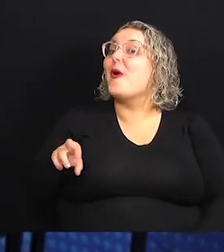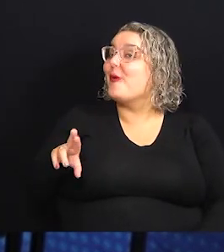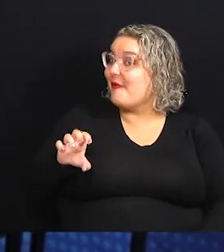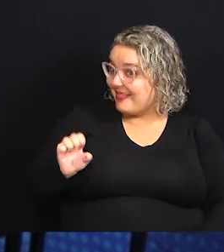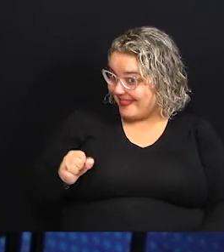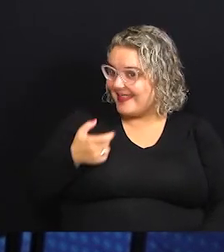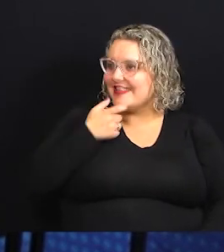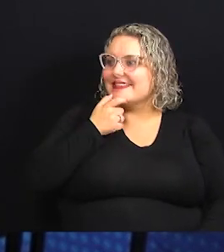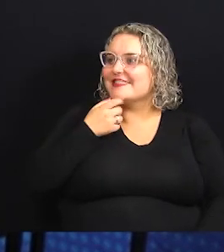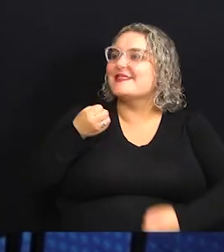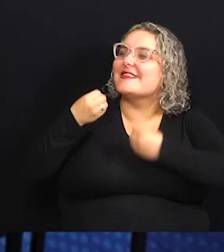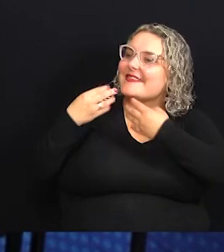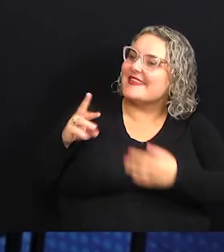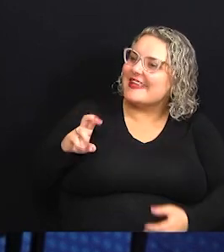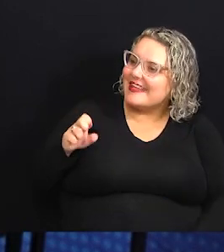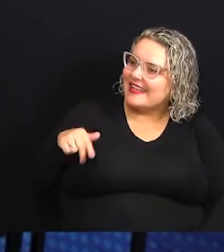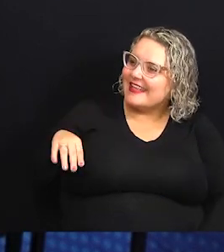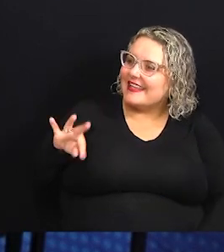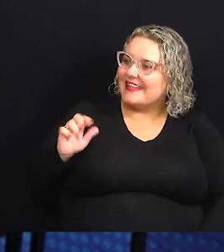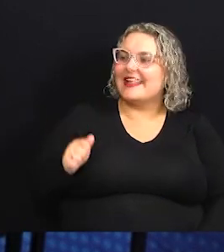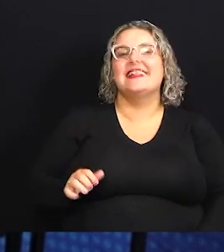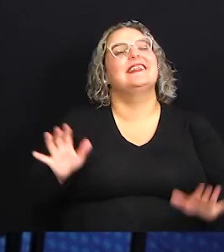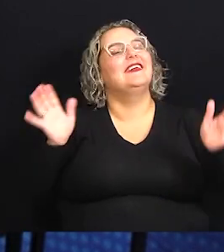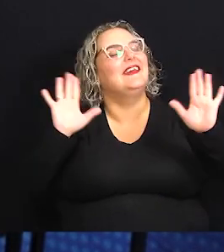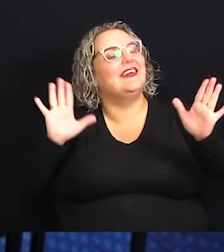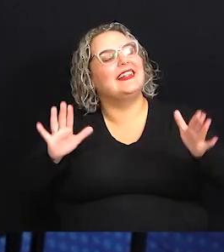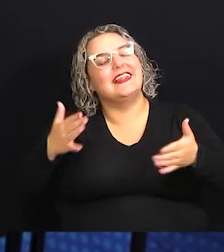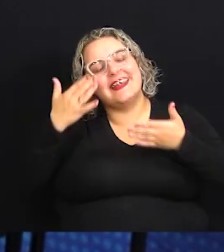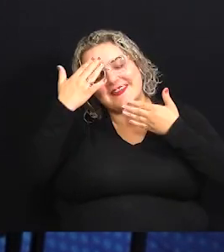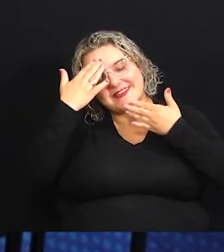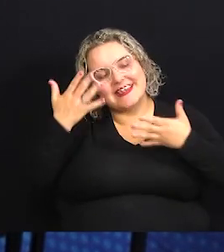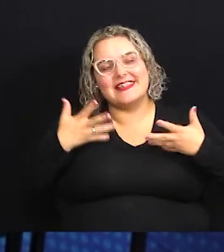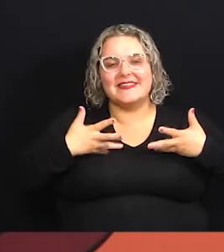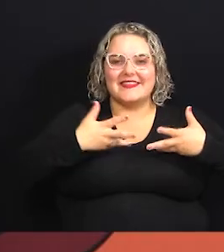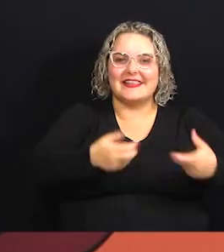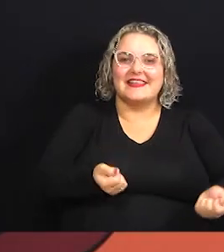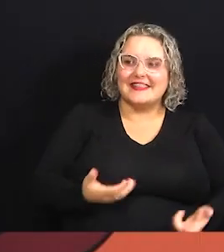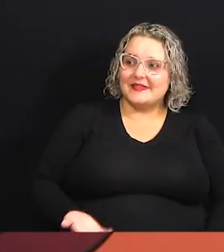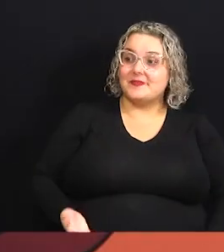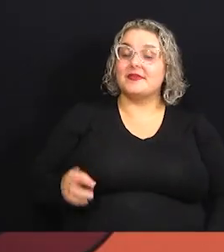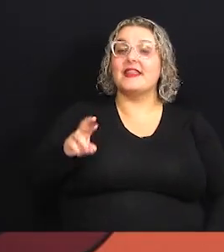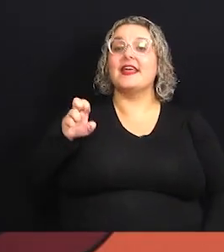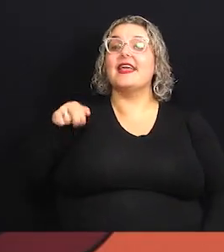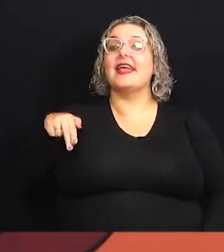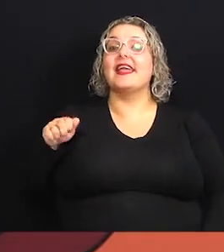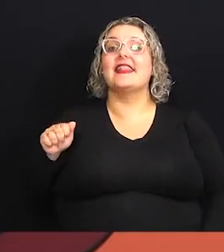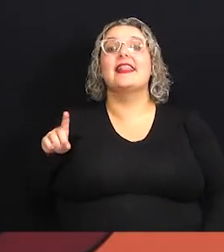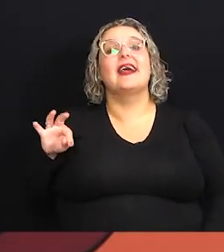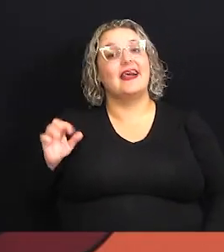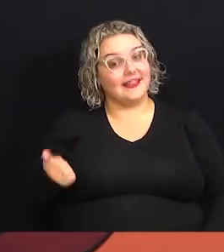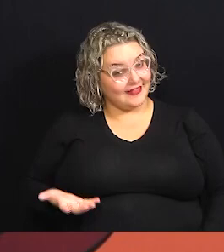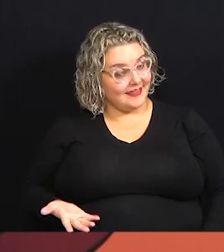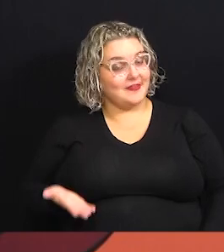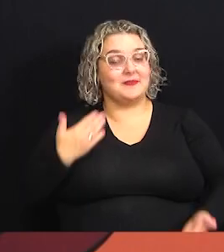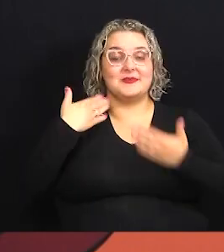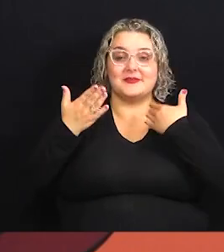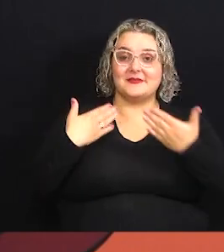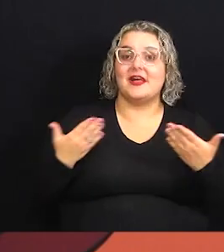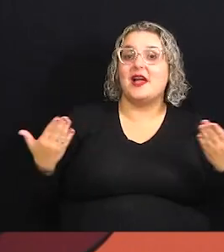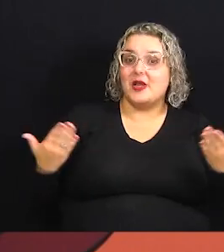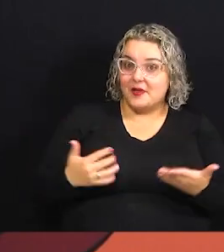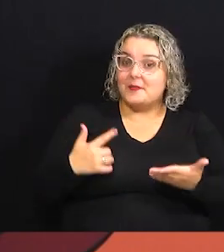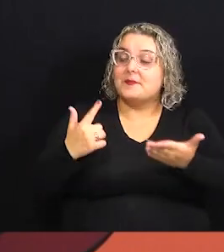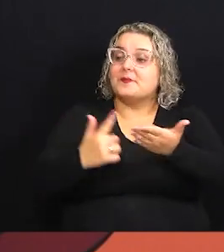Tudo bem, Renata? Ah, tudo bem? Obrigada pelo convite. Renata, a gente vai conversar agora sobre o